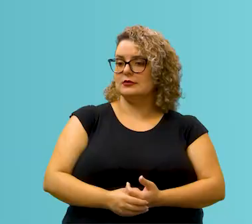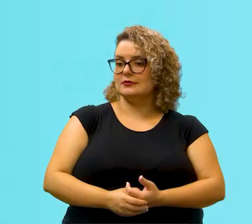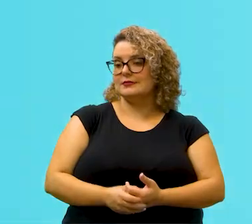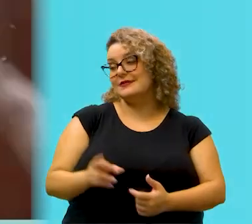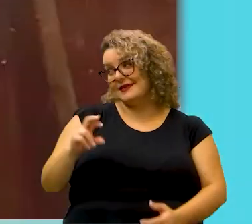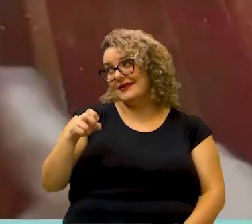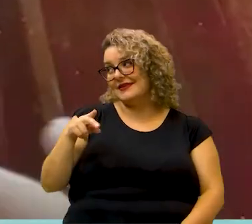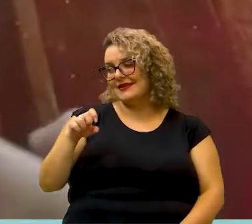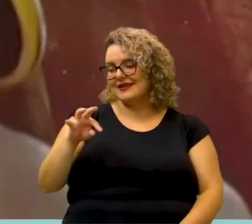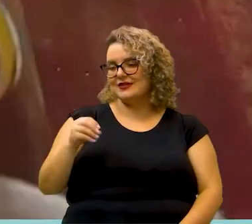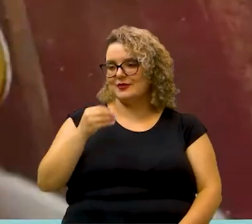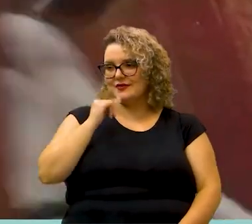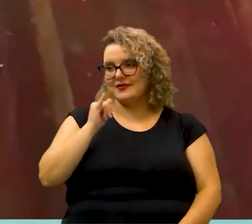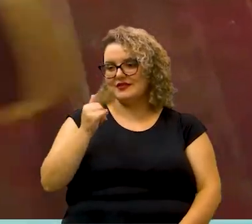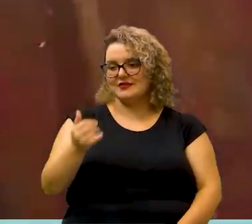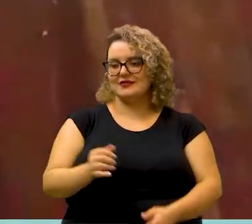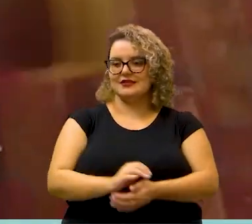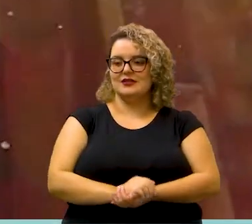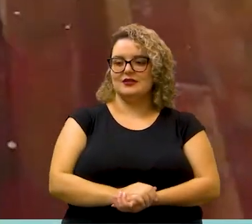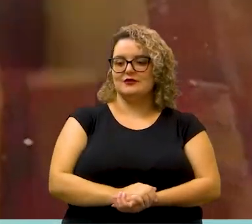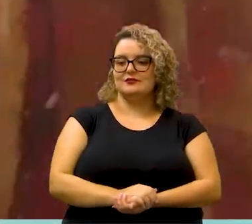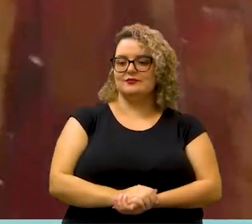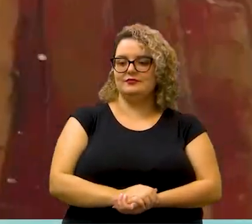Vai, Renato, fala. Bom,